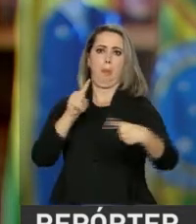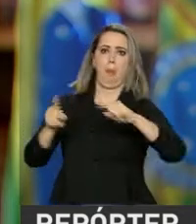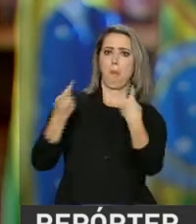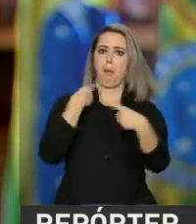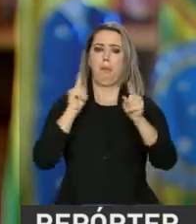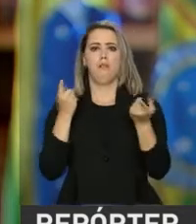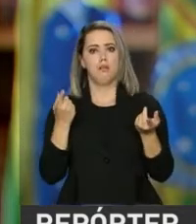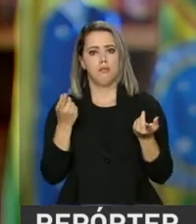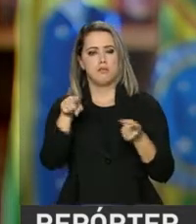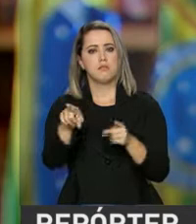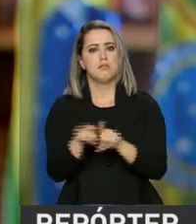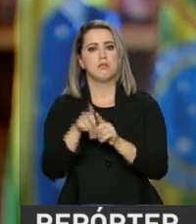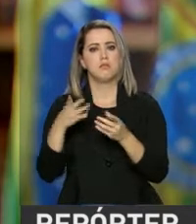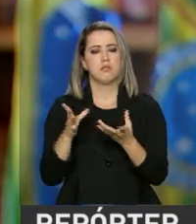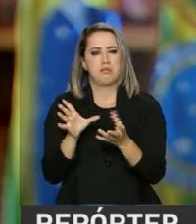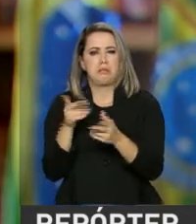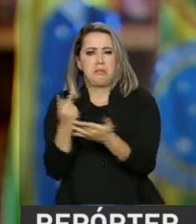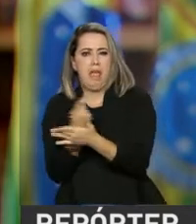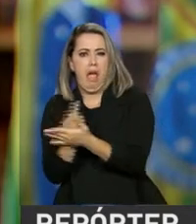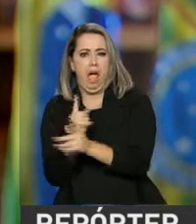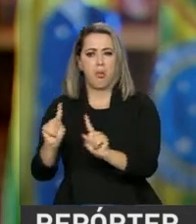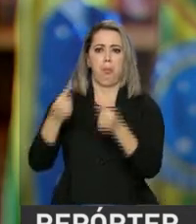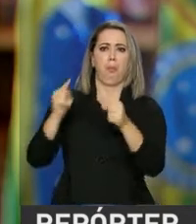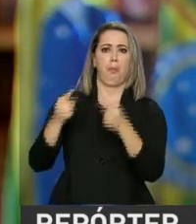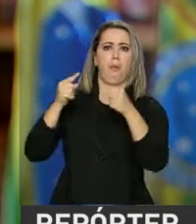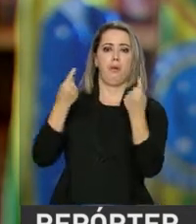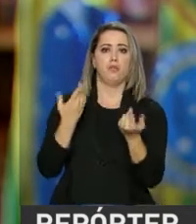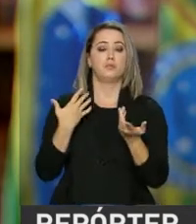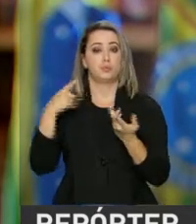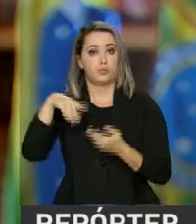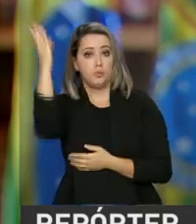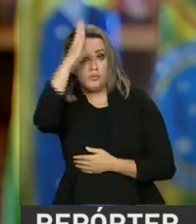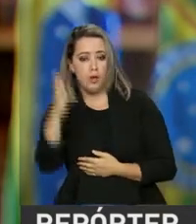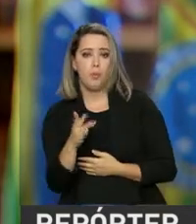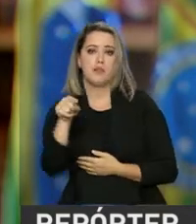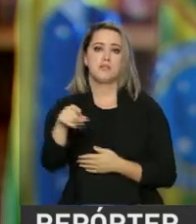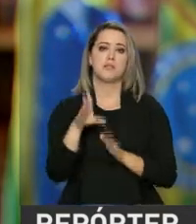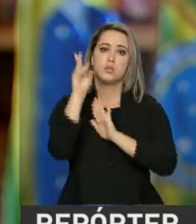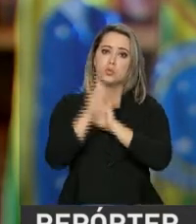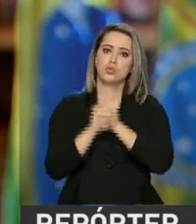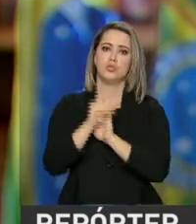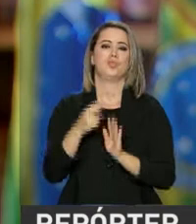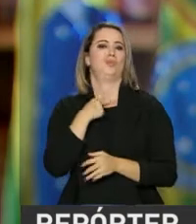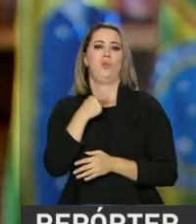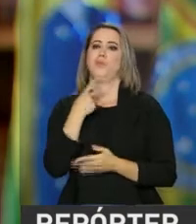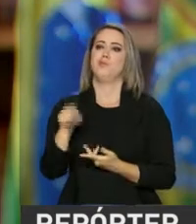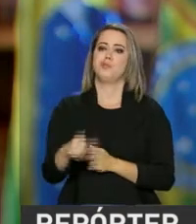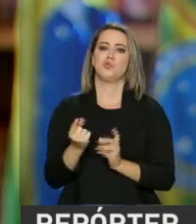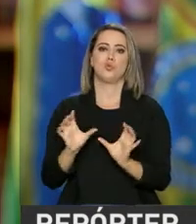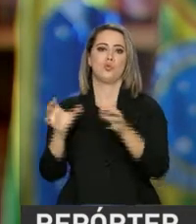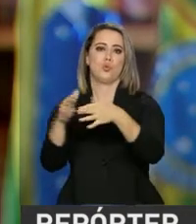artificiais e montados o estado democrático de direito não admite que as instituições